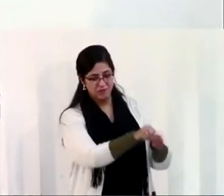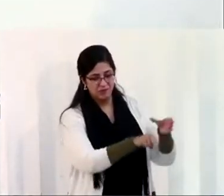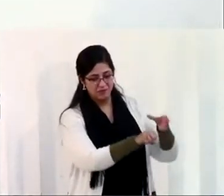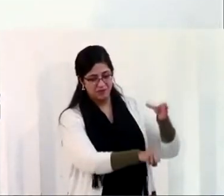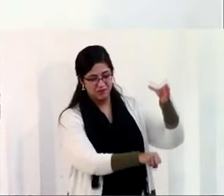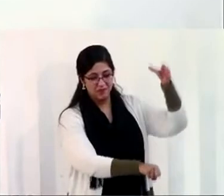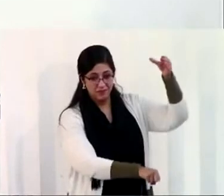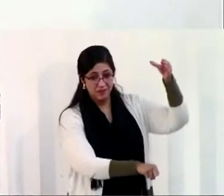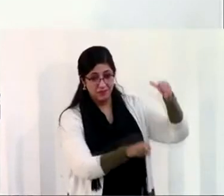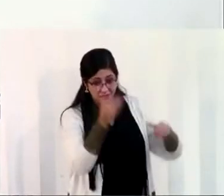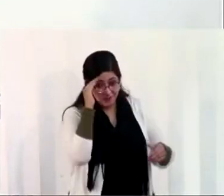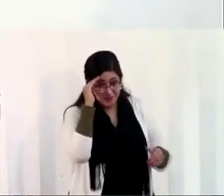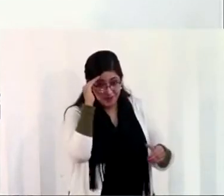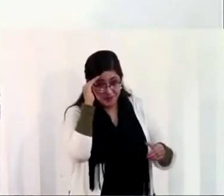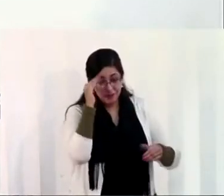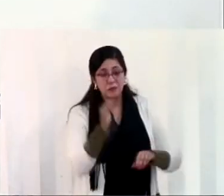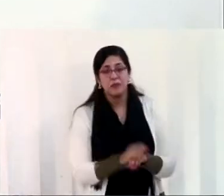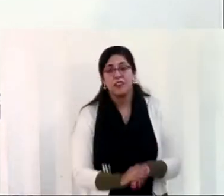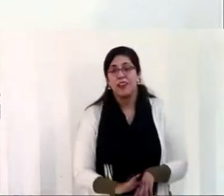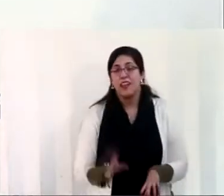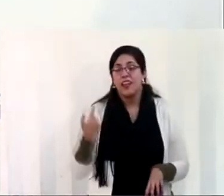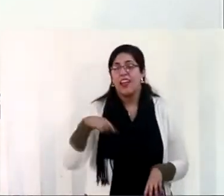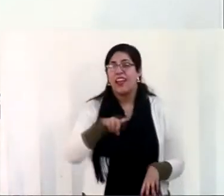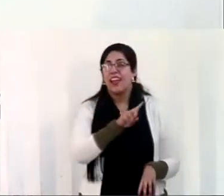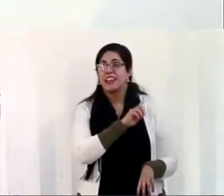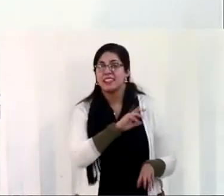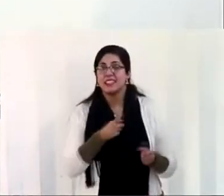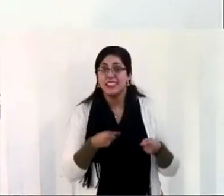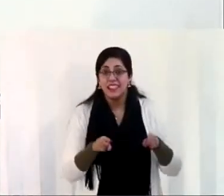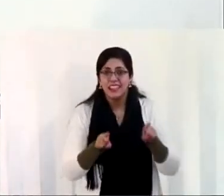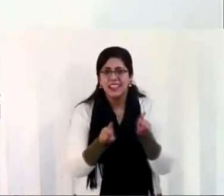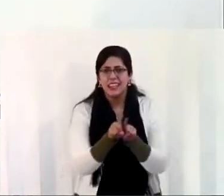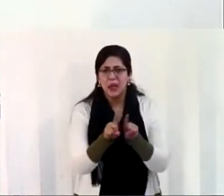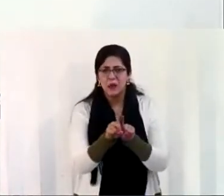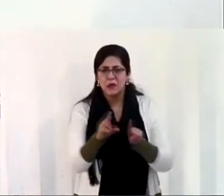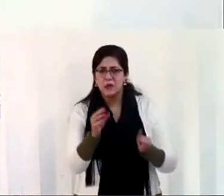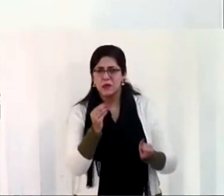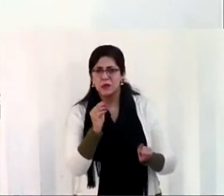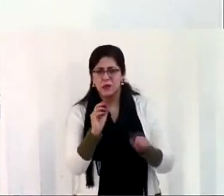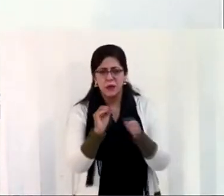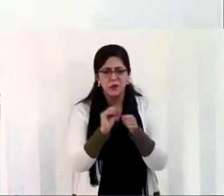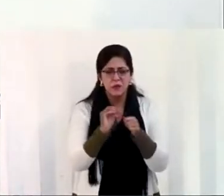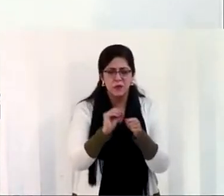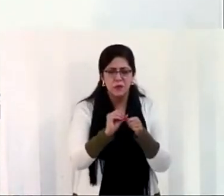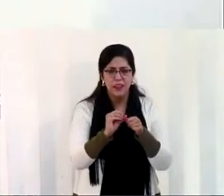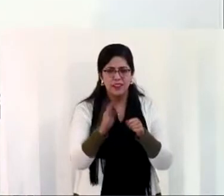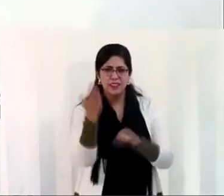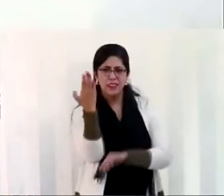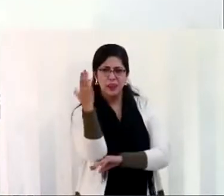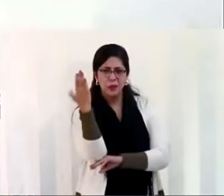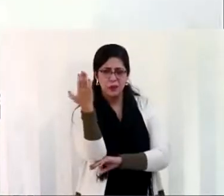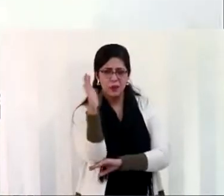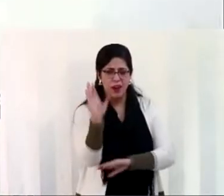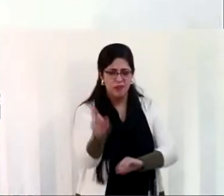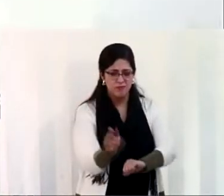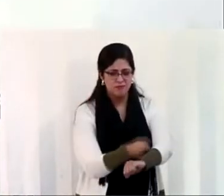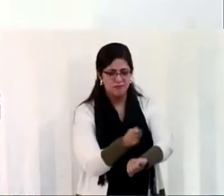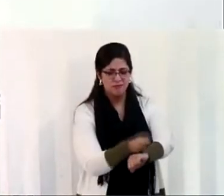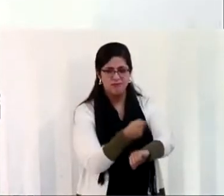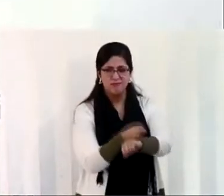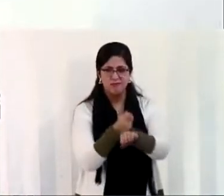Quem lhes ensinou a se prostrarem a um tronco de madeira? Quem lhes ensinou a falarem com quem não